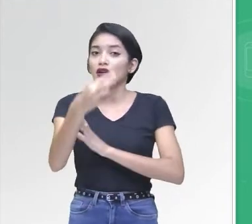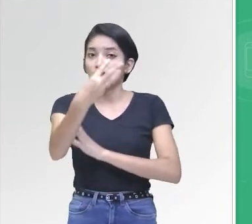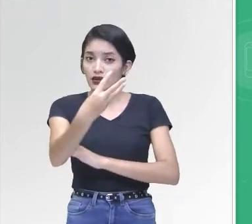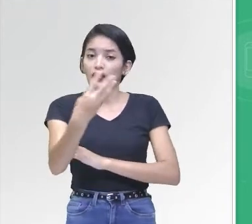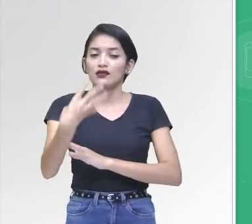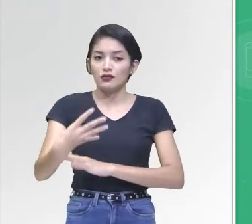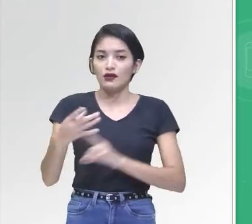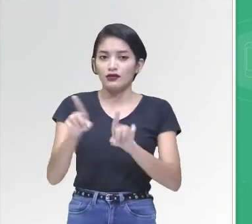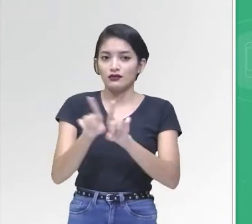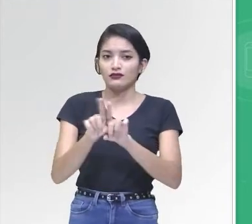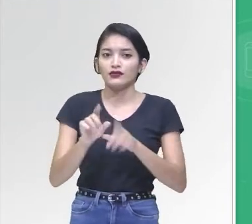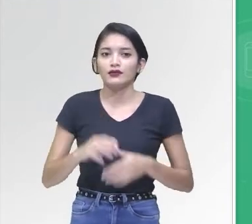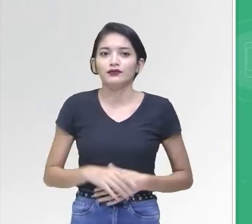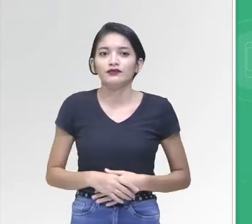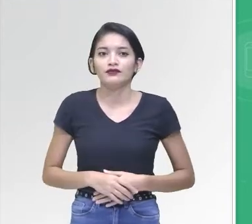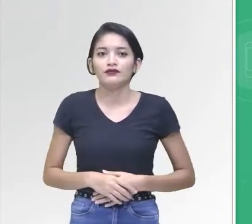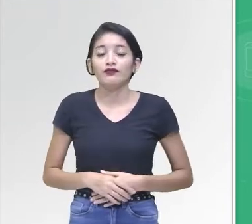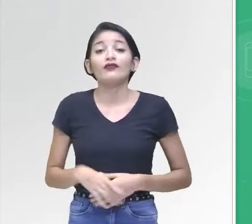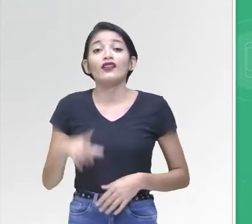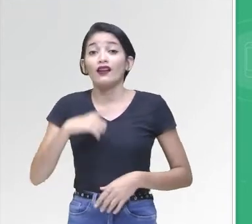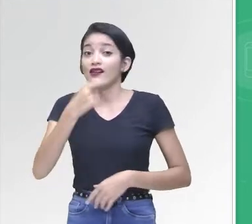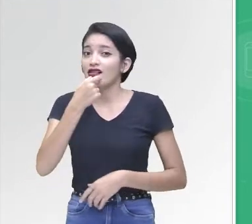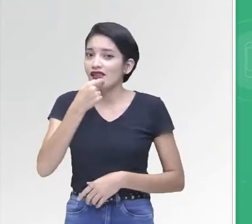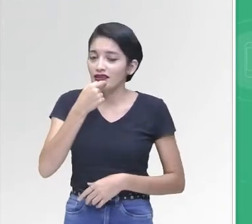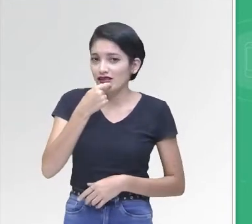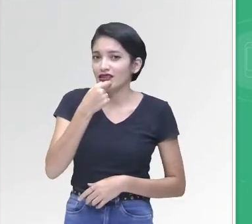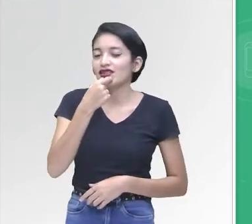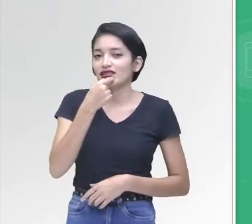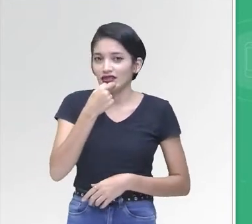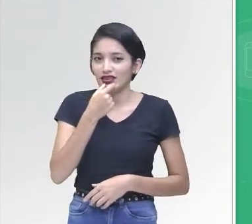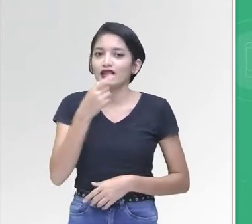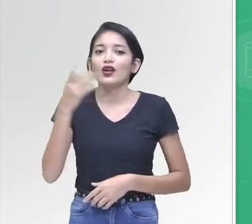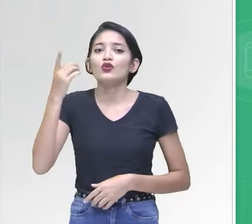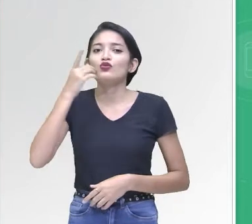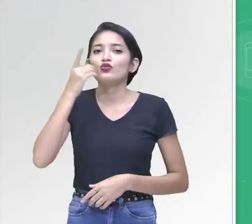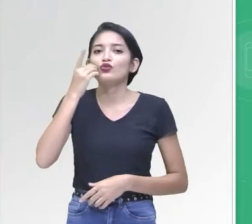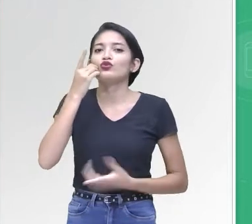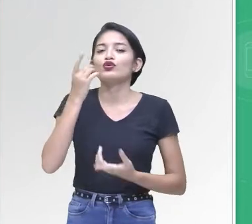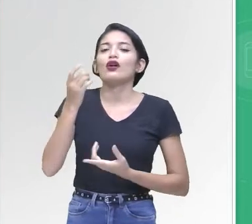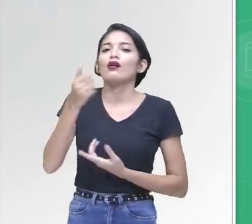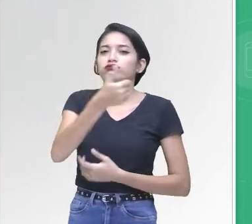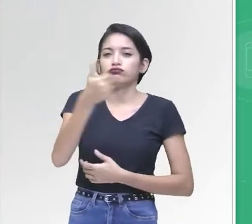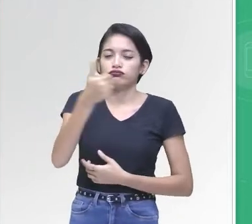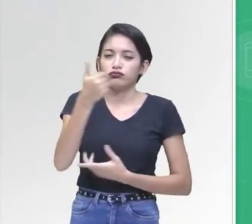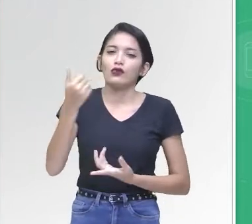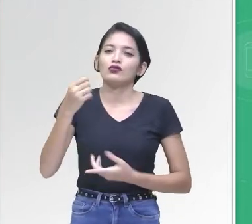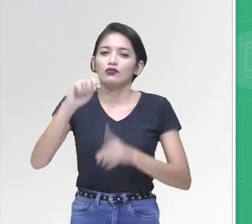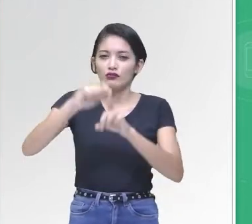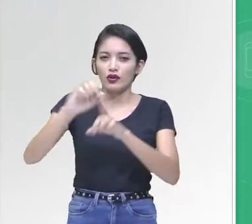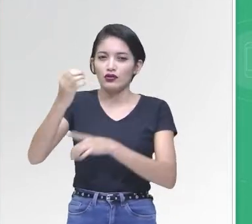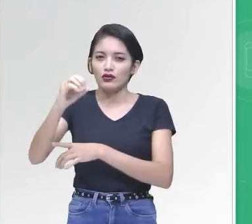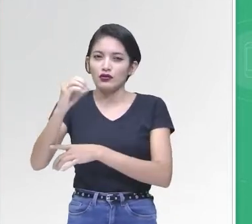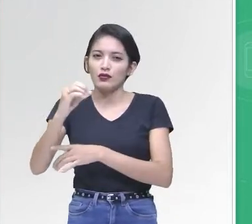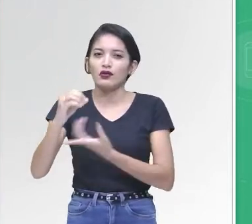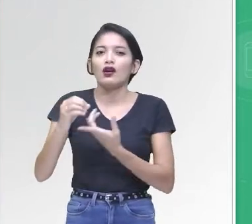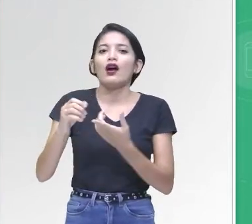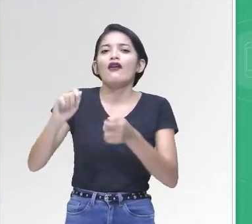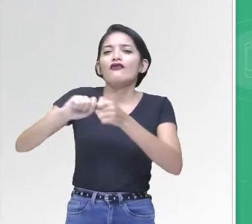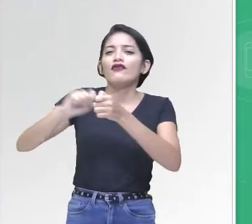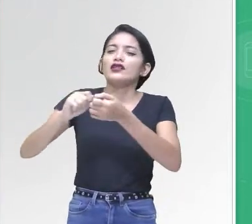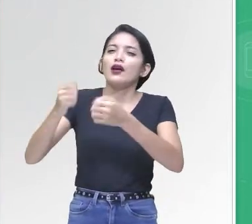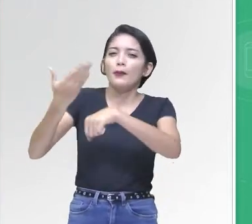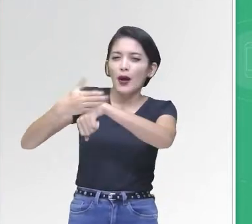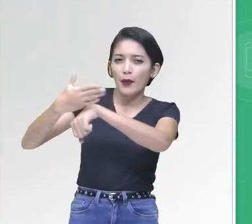tem mais. Ah, tem inglês também. Naquele dia, tá ok? No dia 11 de abril. Hacer el ejercicio 4 de la